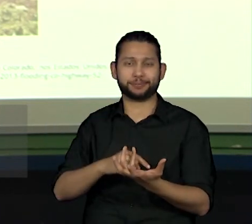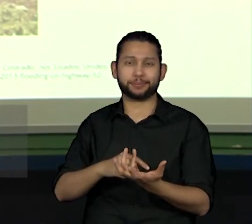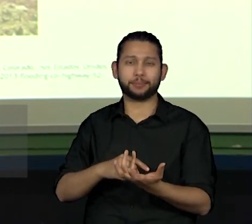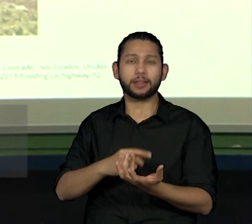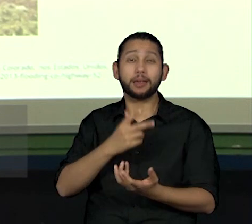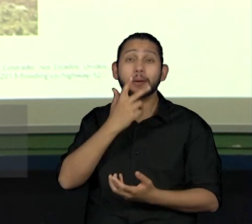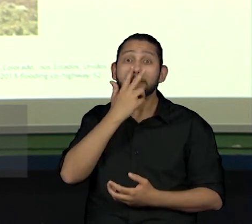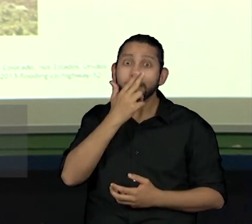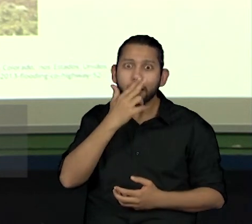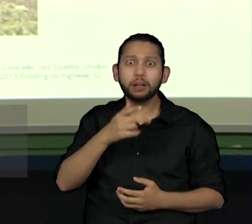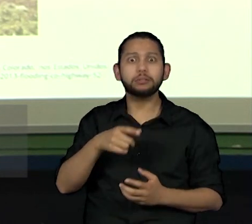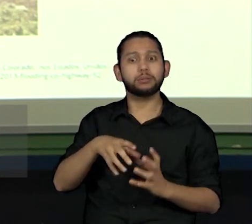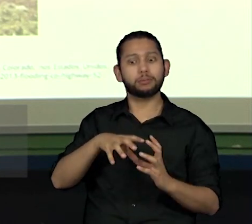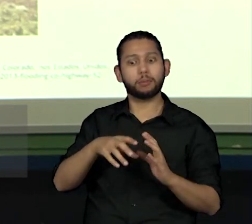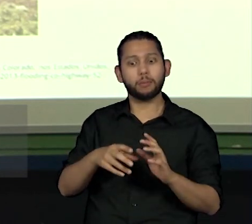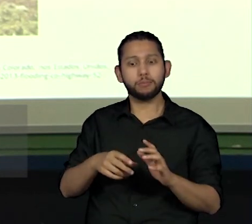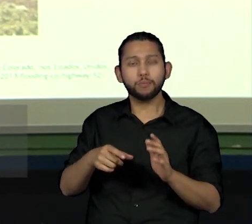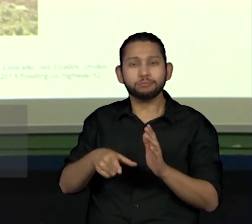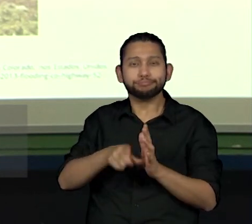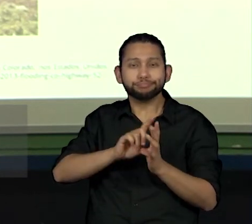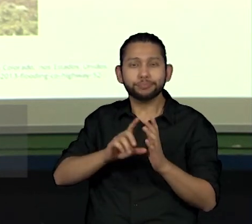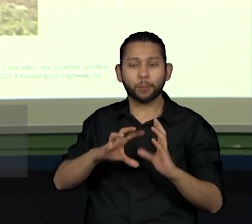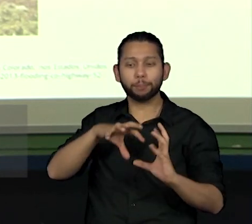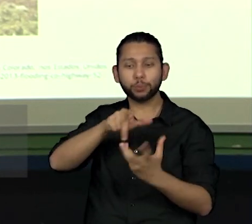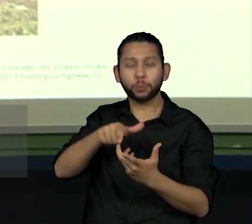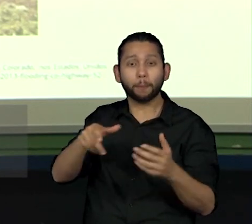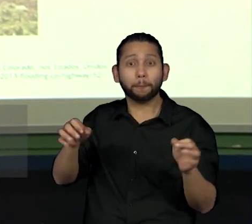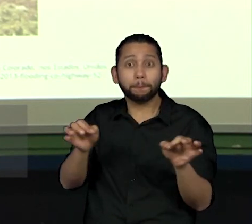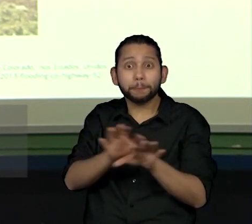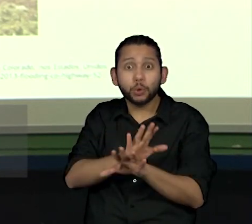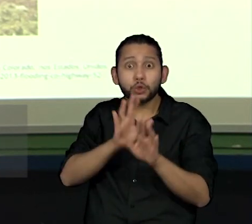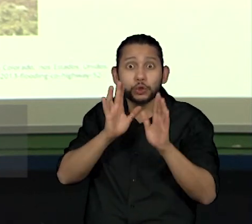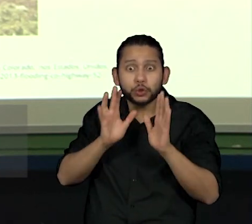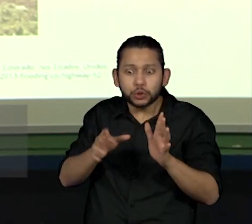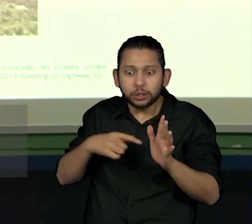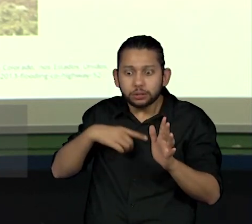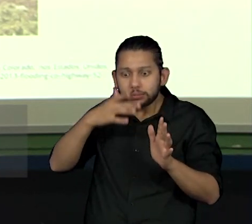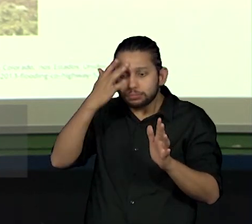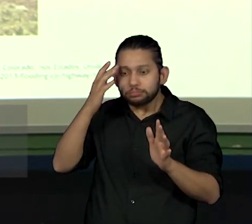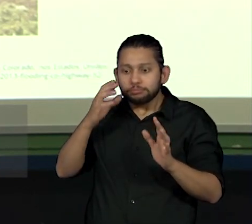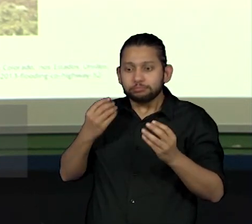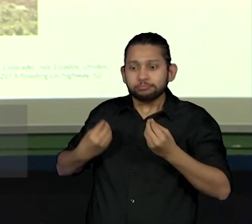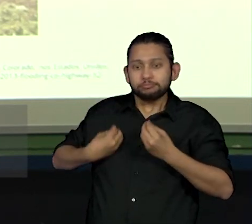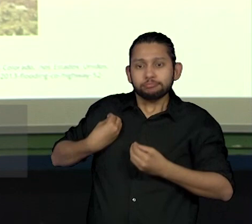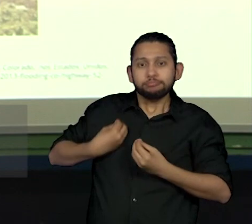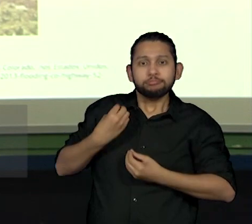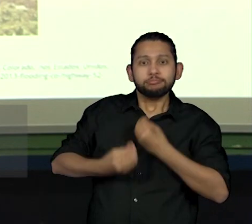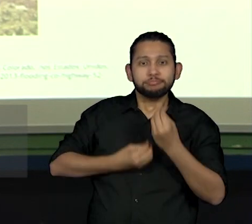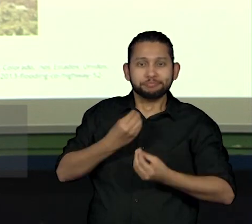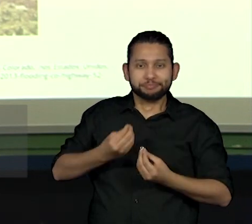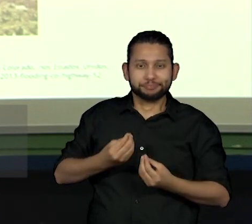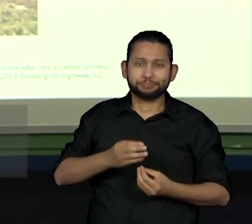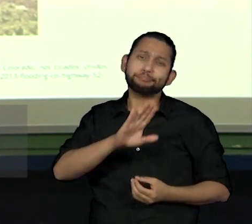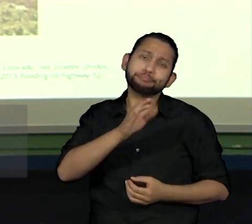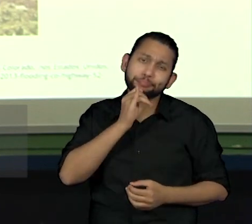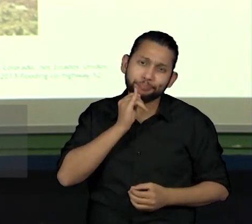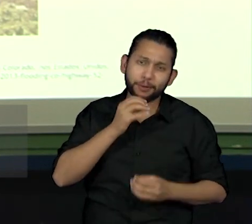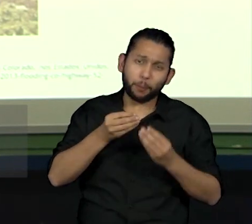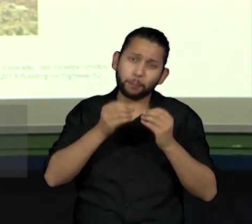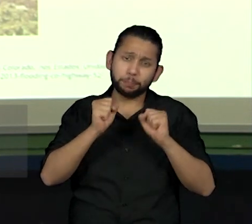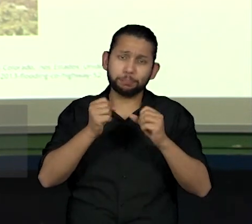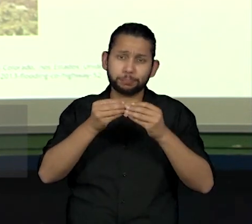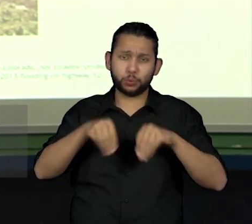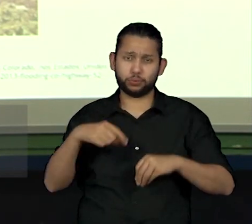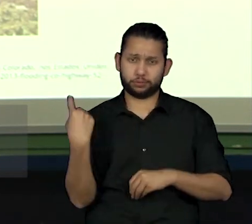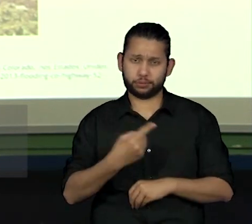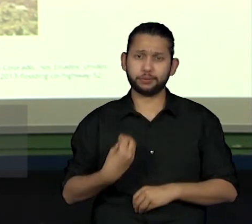desses movimentos, como a inundação de um rio. Né? Então, um rio, qual que é a função do rio na